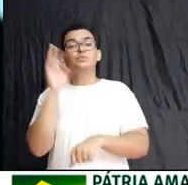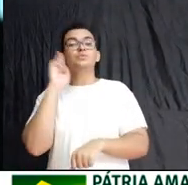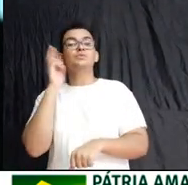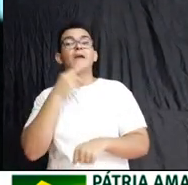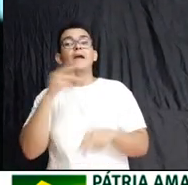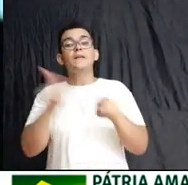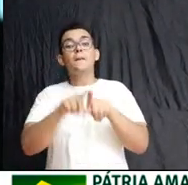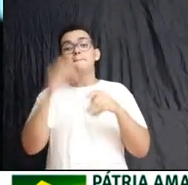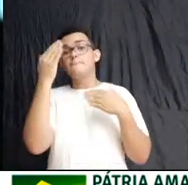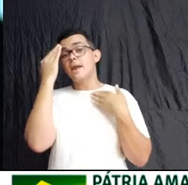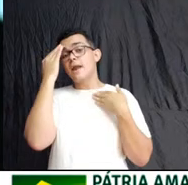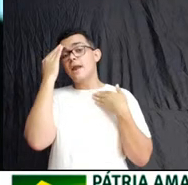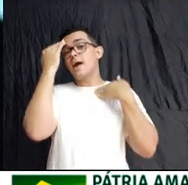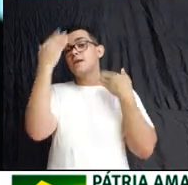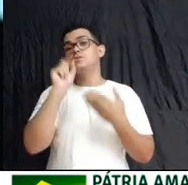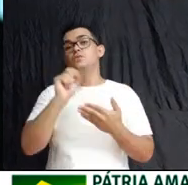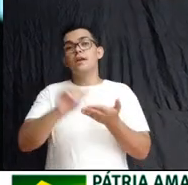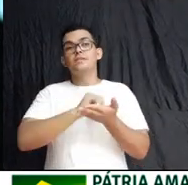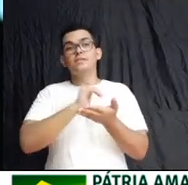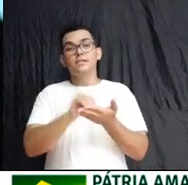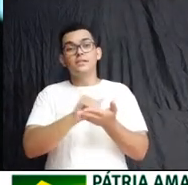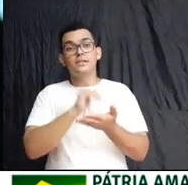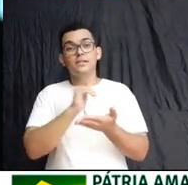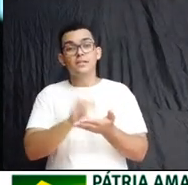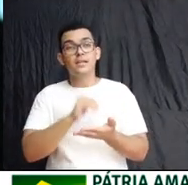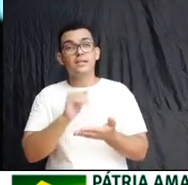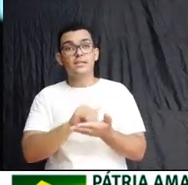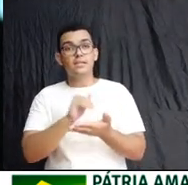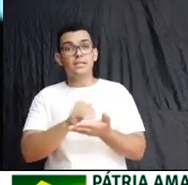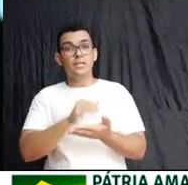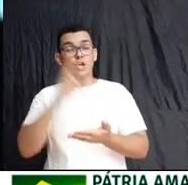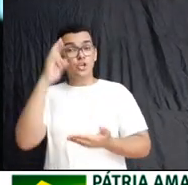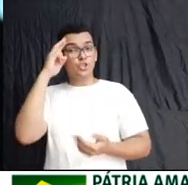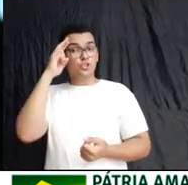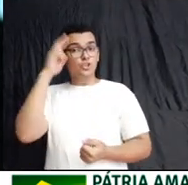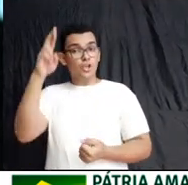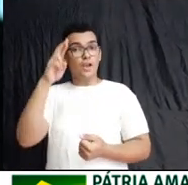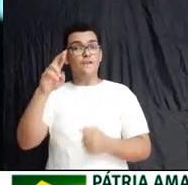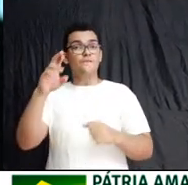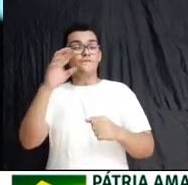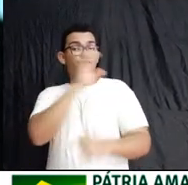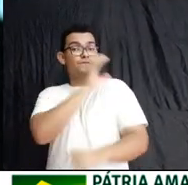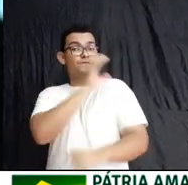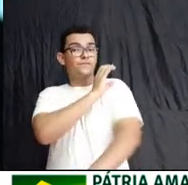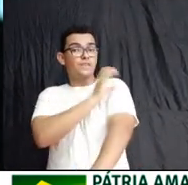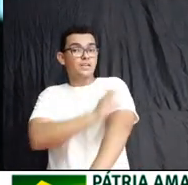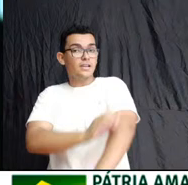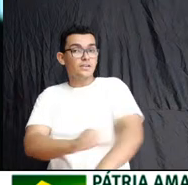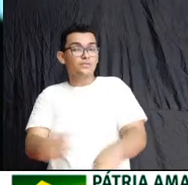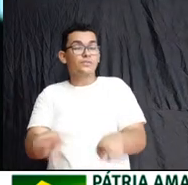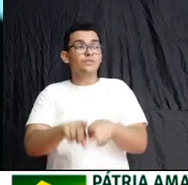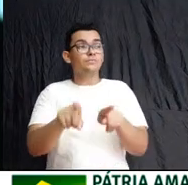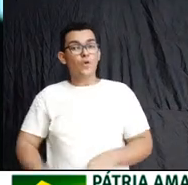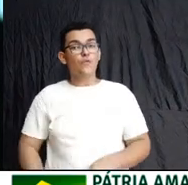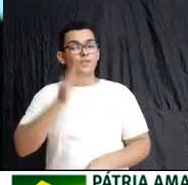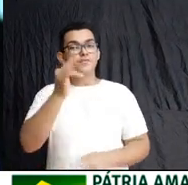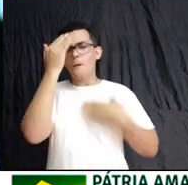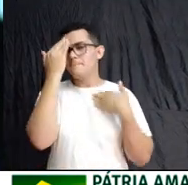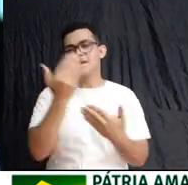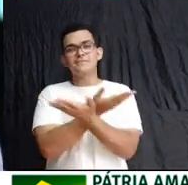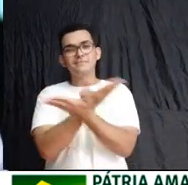à Secretaria Especial da Cultura, Ministério de Turismo e o Governo Federal. Muito obrigado por